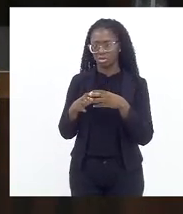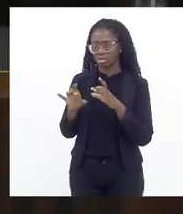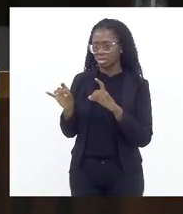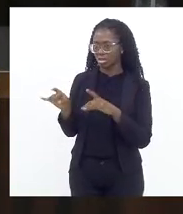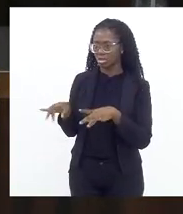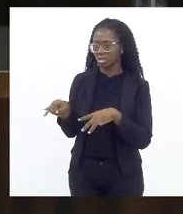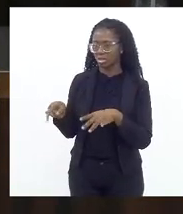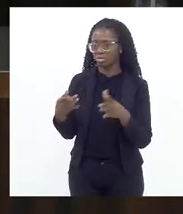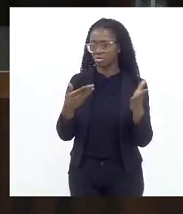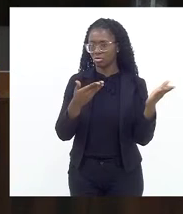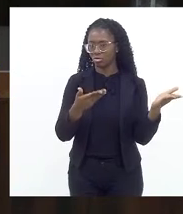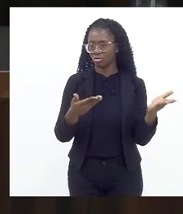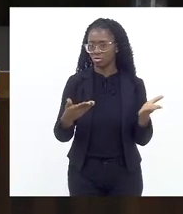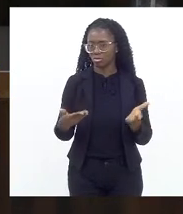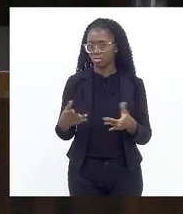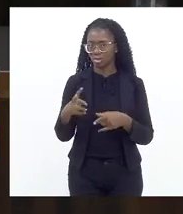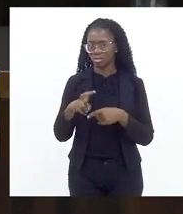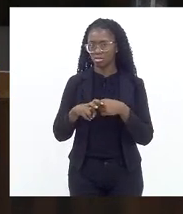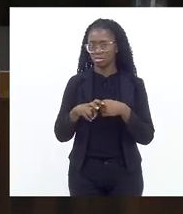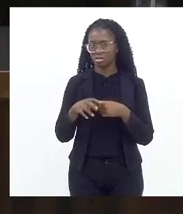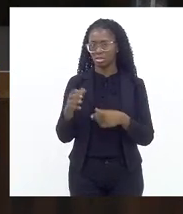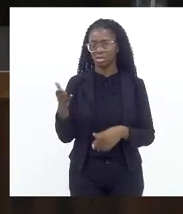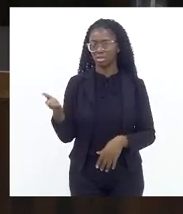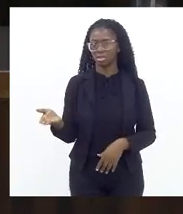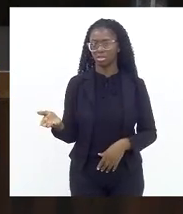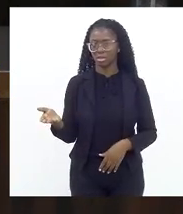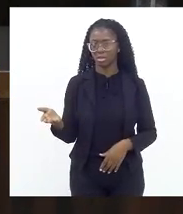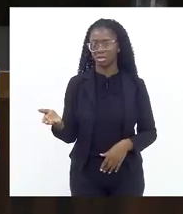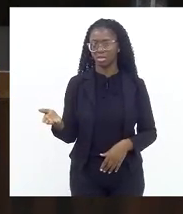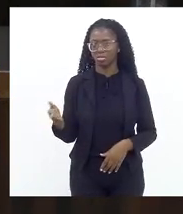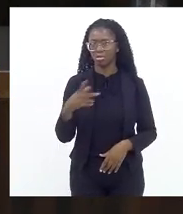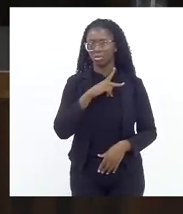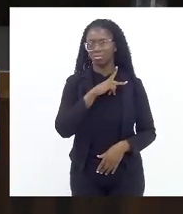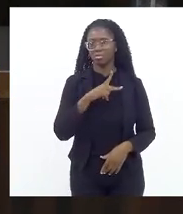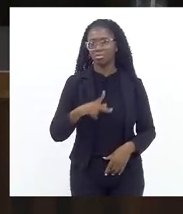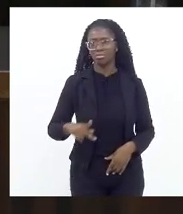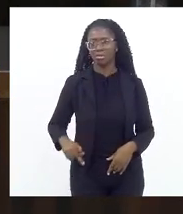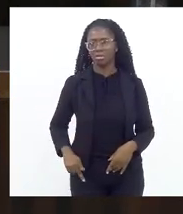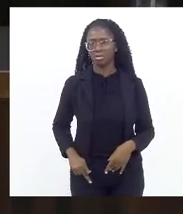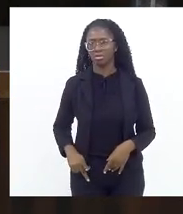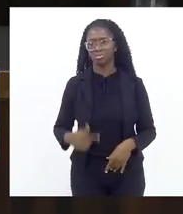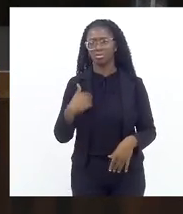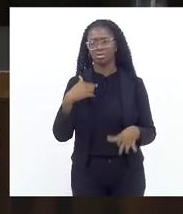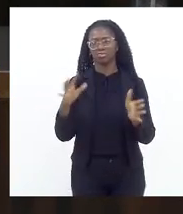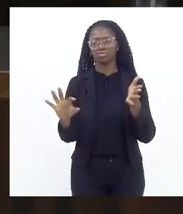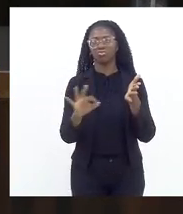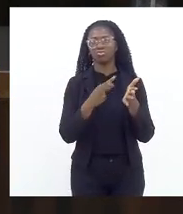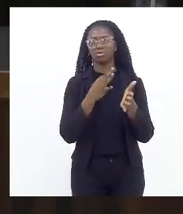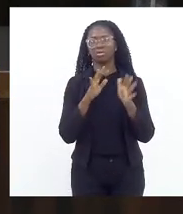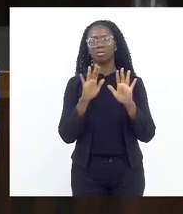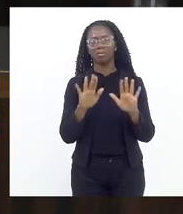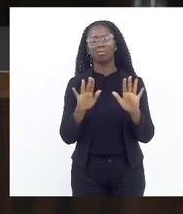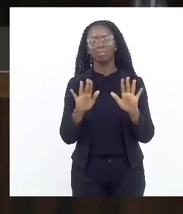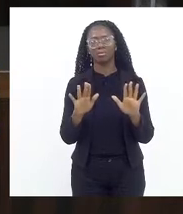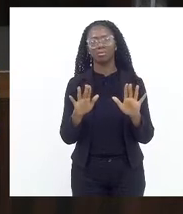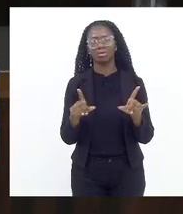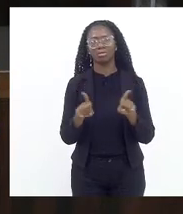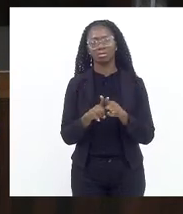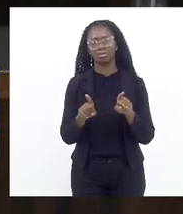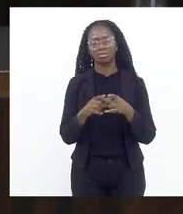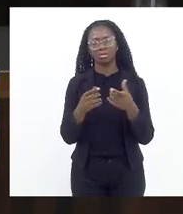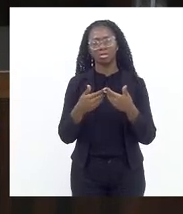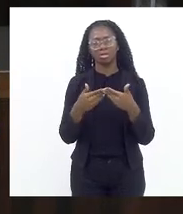ia convidá-la para se assentar aqui na presidência enquanto eu estou inscrita, mas abri antes aqui